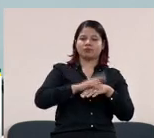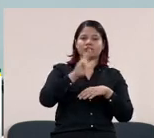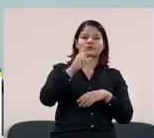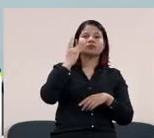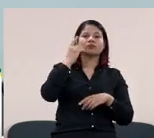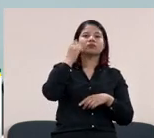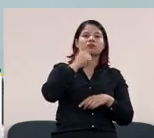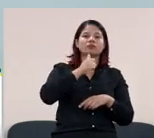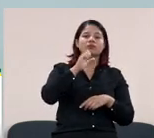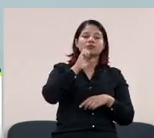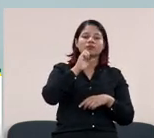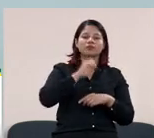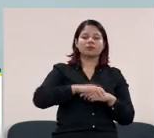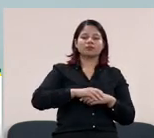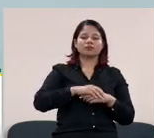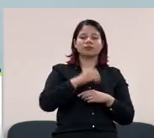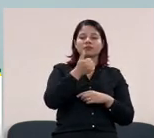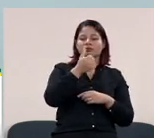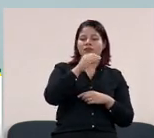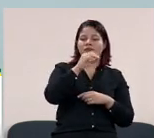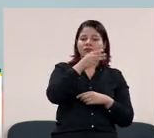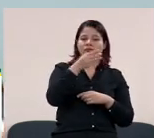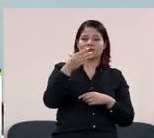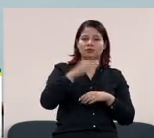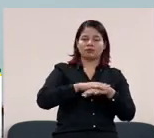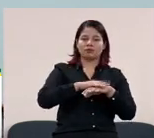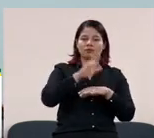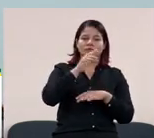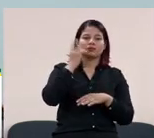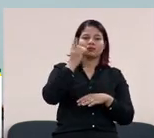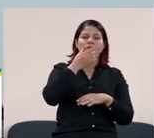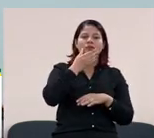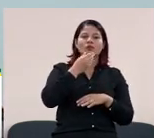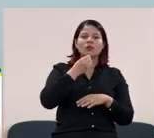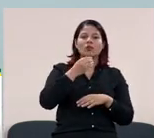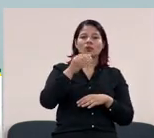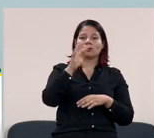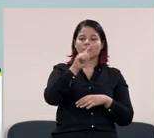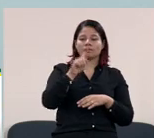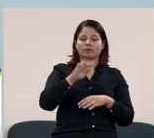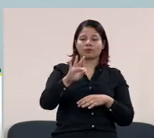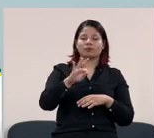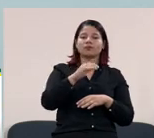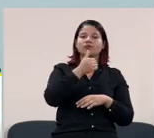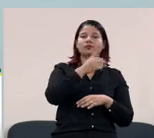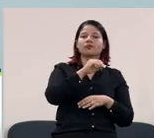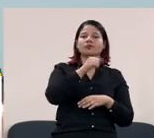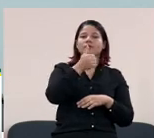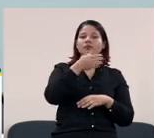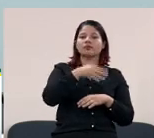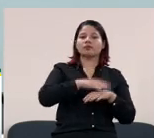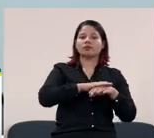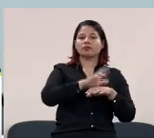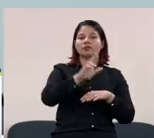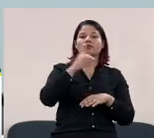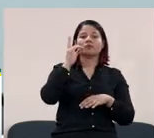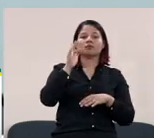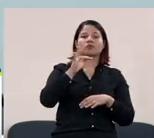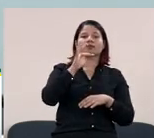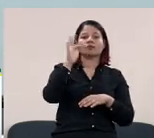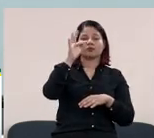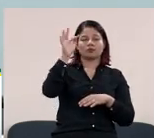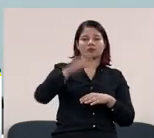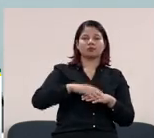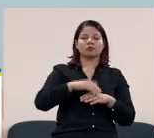1033, de autoria do deputado Zezinho Tupinambá. Indicação 1714, de autoria do deputado Dr. Furlan. Indicação 1847, de autoria do deputado